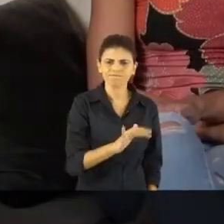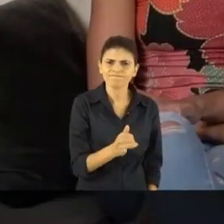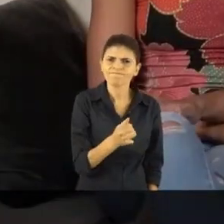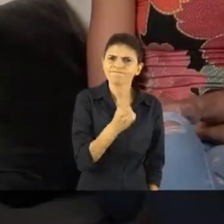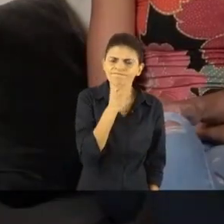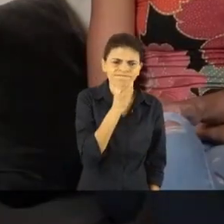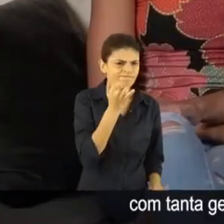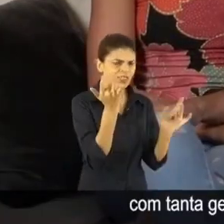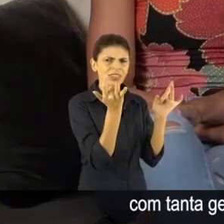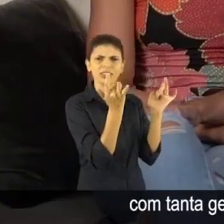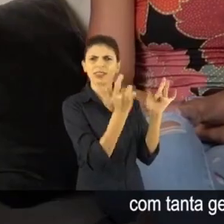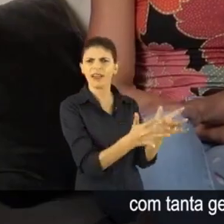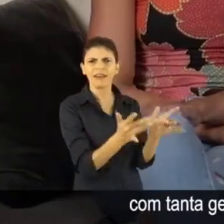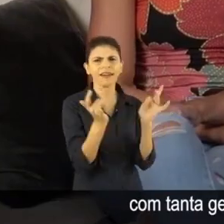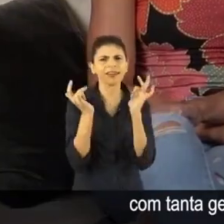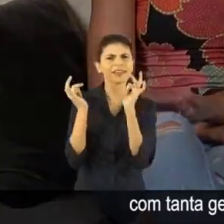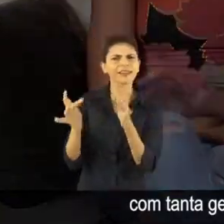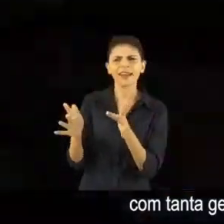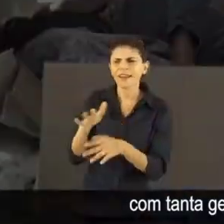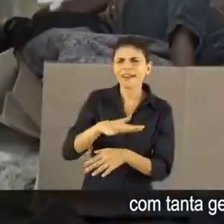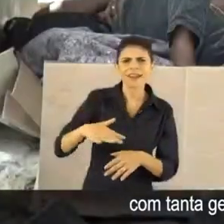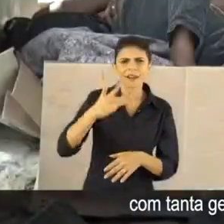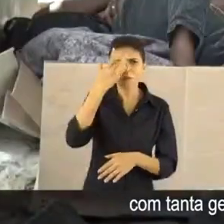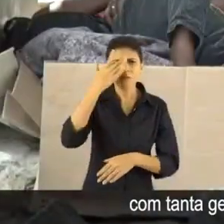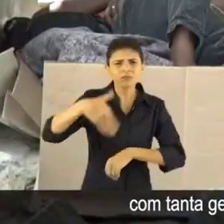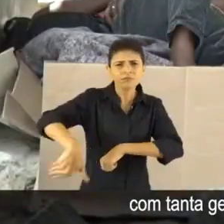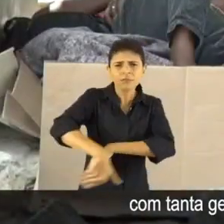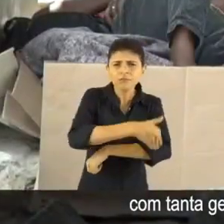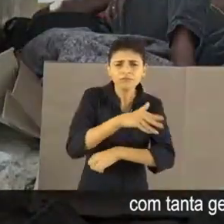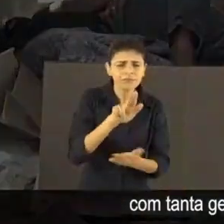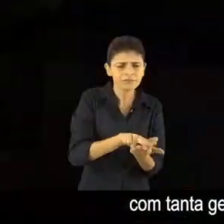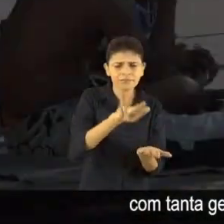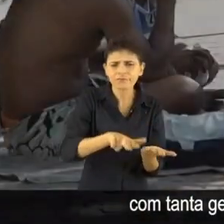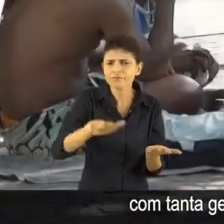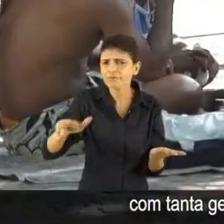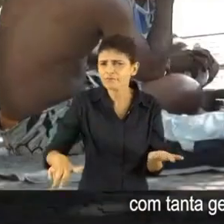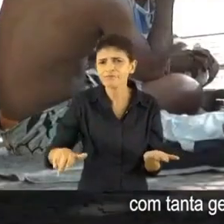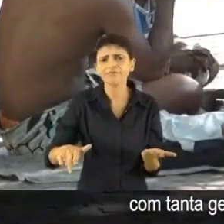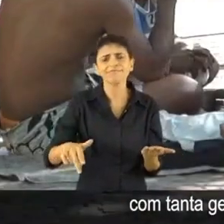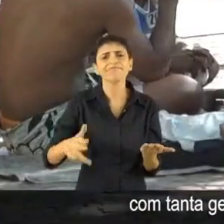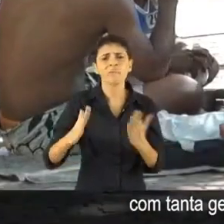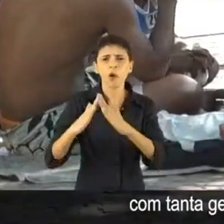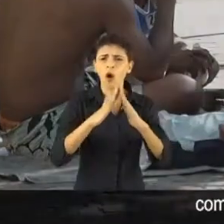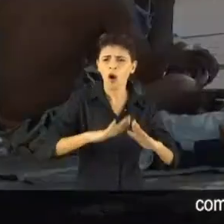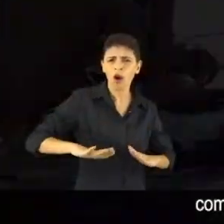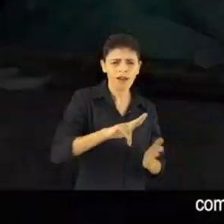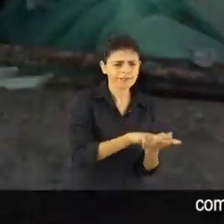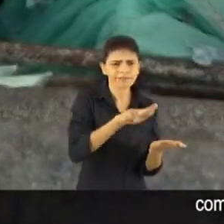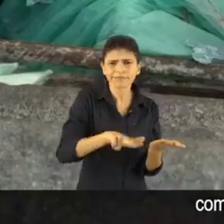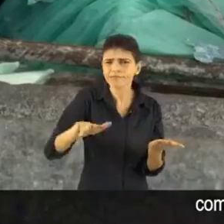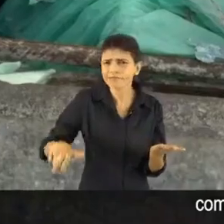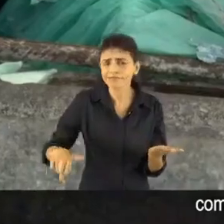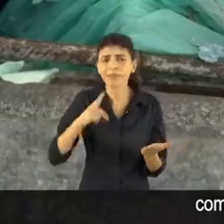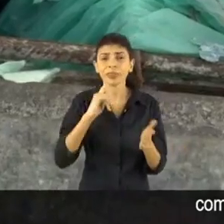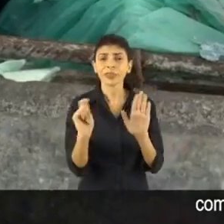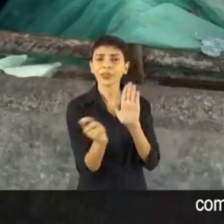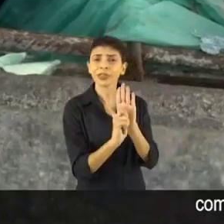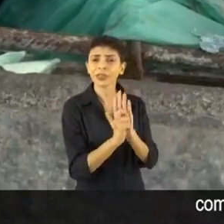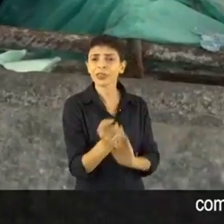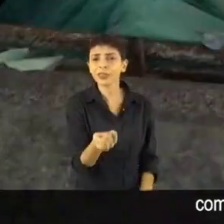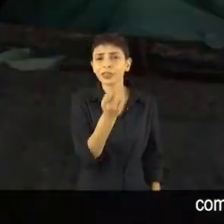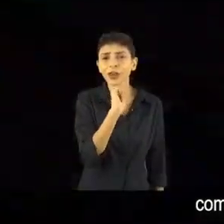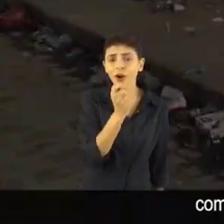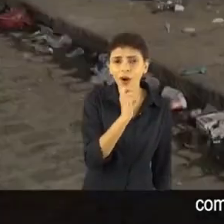o Rio abandonado, com tanta gente sem onde morar, com as drogas tomando conta das ruas, com as montanhas de